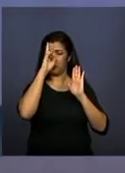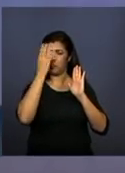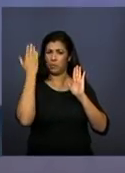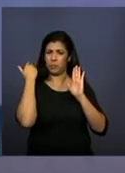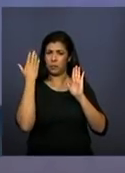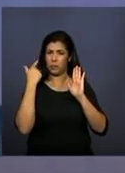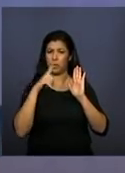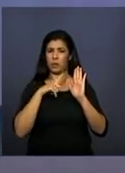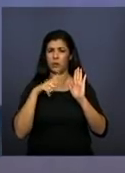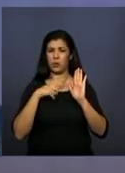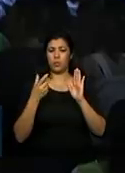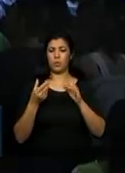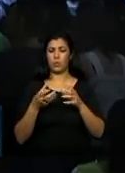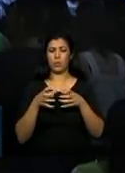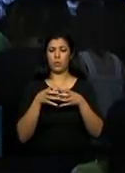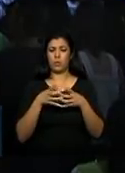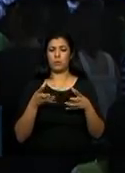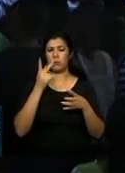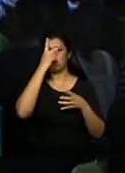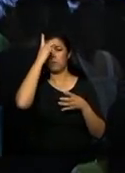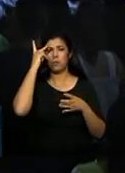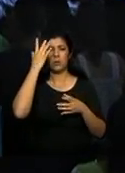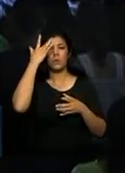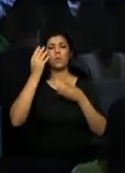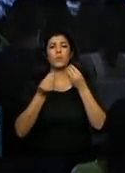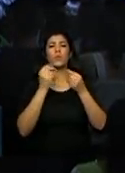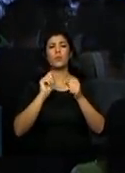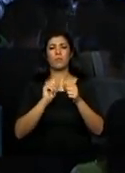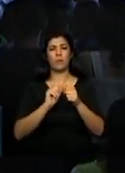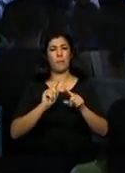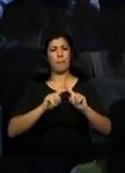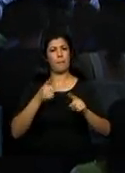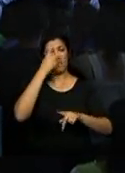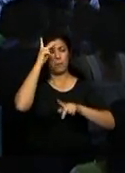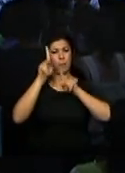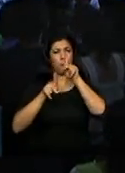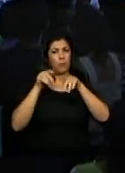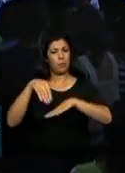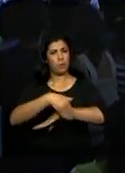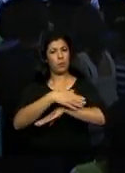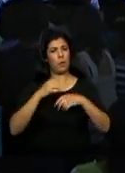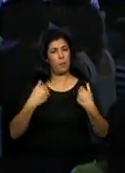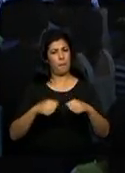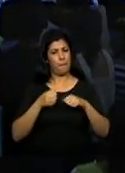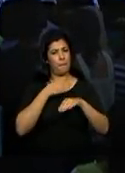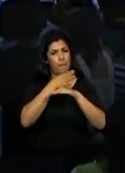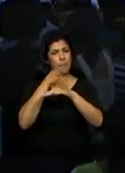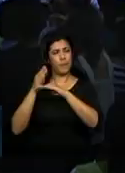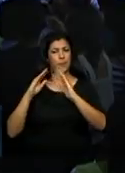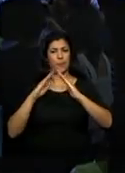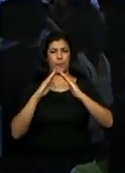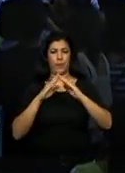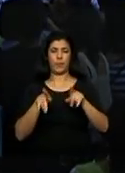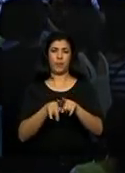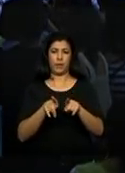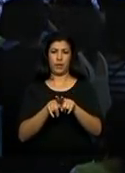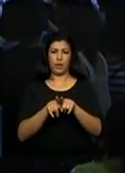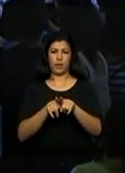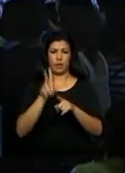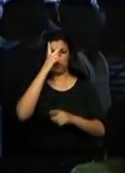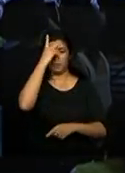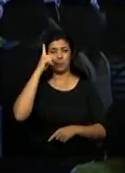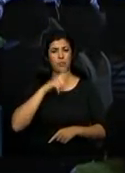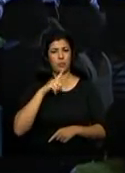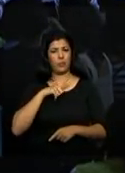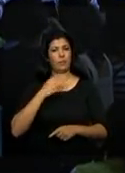Uma modalidade, a gente não sabe como, mas a população de rua precisa acessar uma moradia. Né? Para o sujeito que está